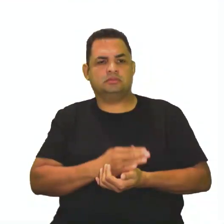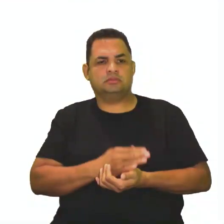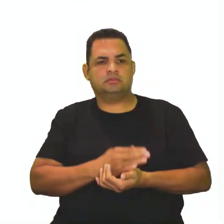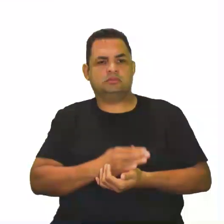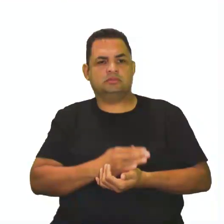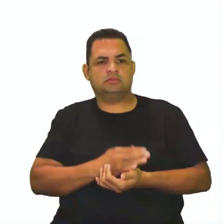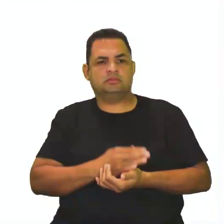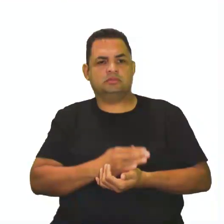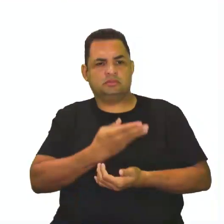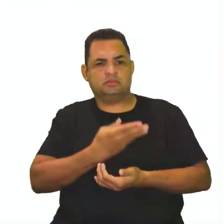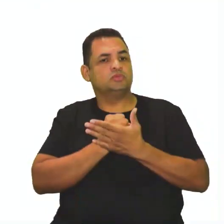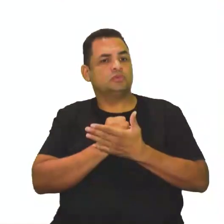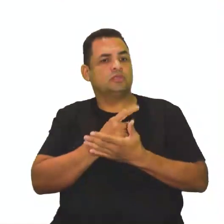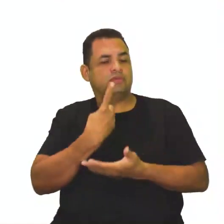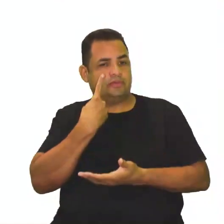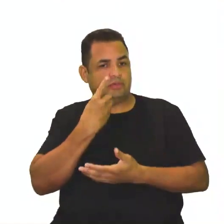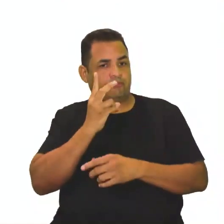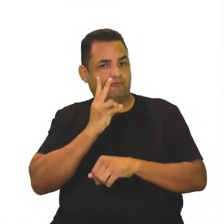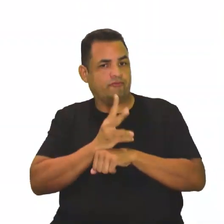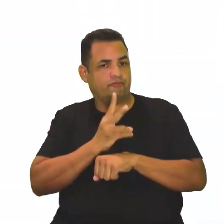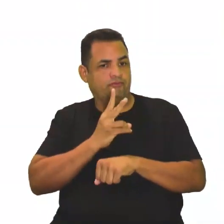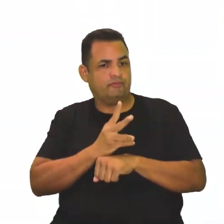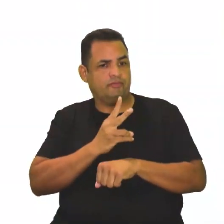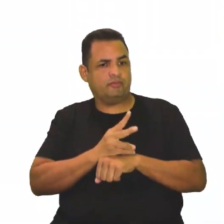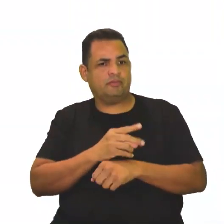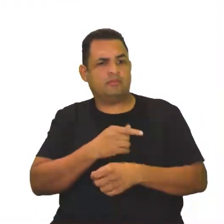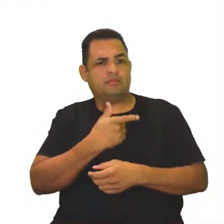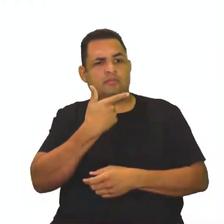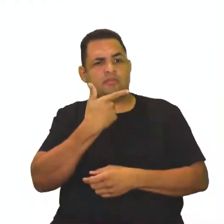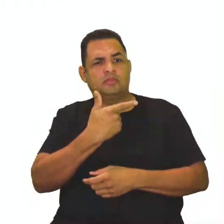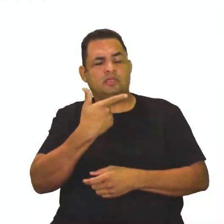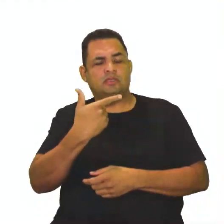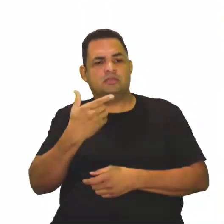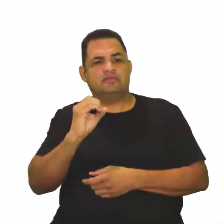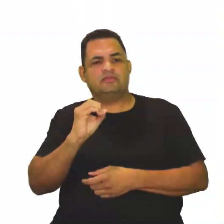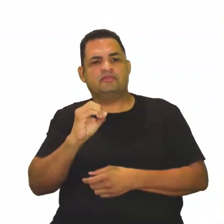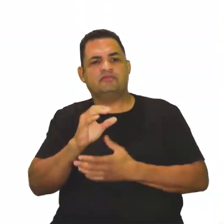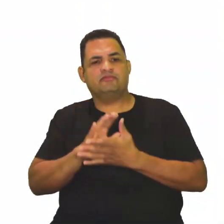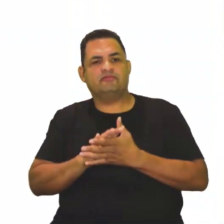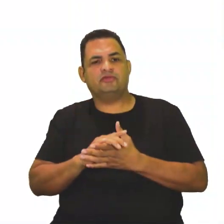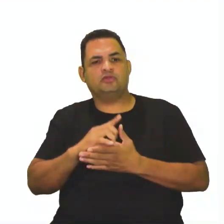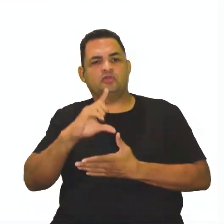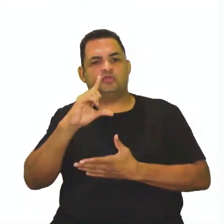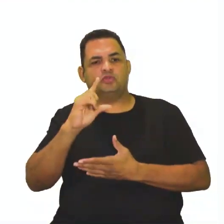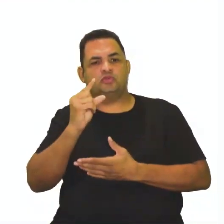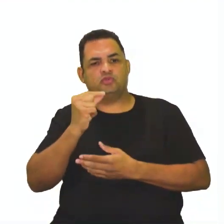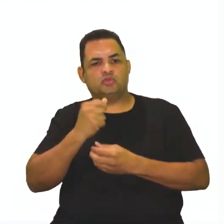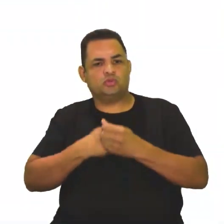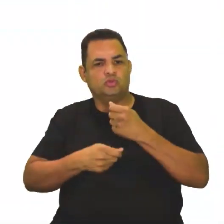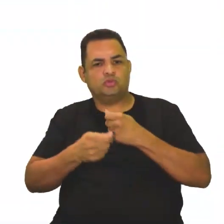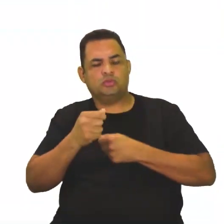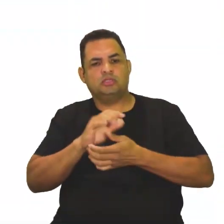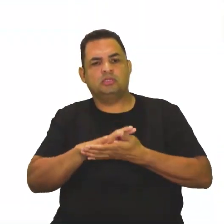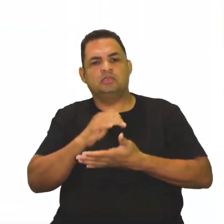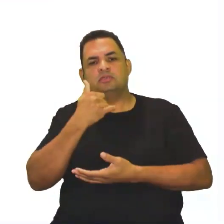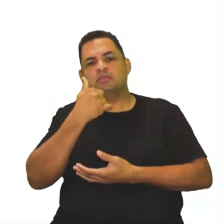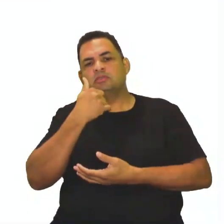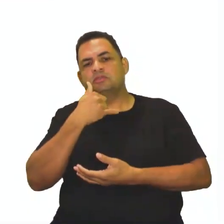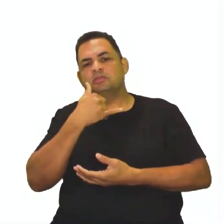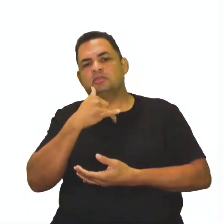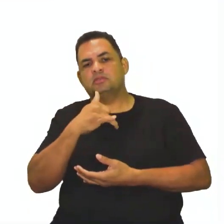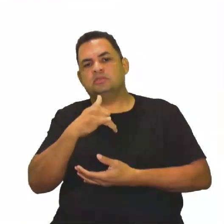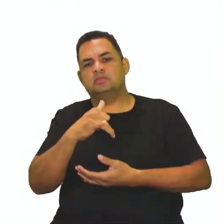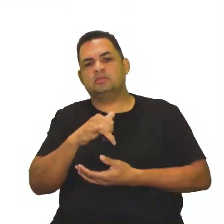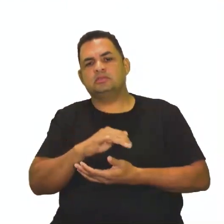aí para a próxima aula. Assista o vídeo, tá bom? 220 economia de energia, ok? Tá lá no YouTube, tá bom? Assistam aí que